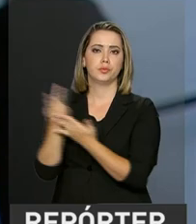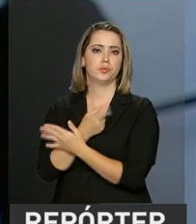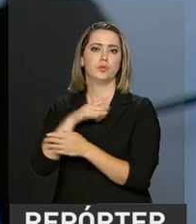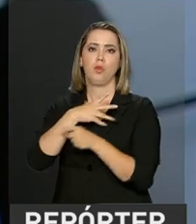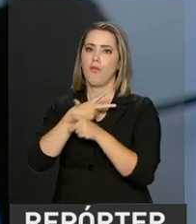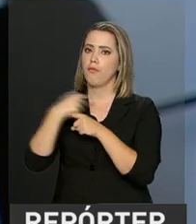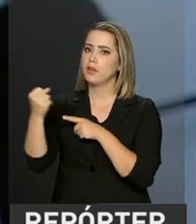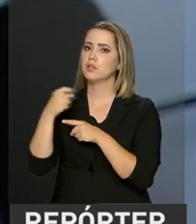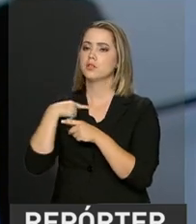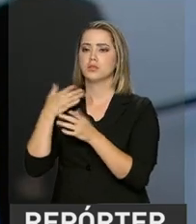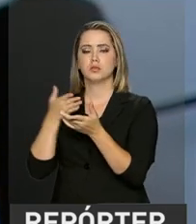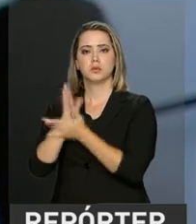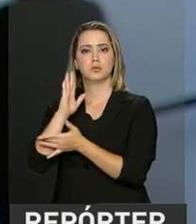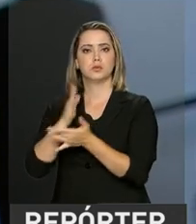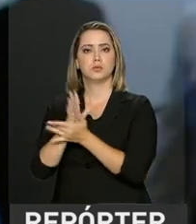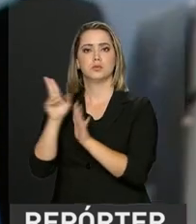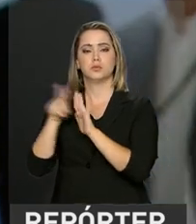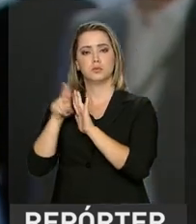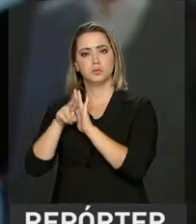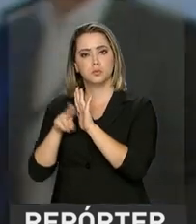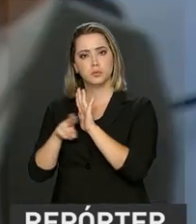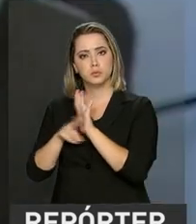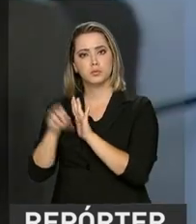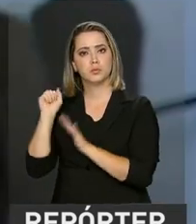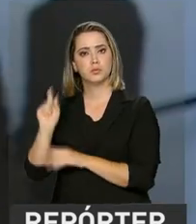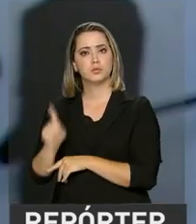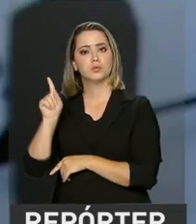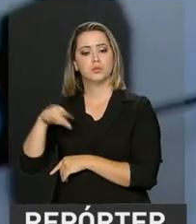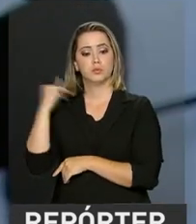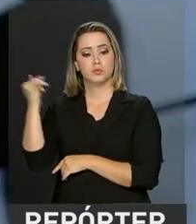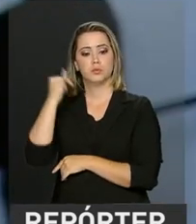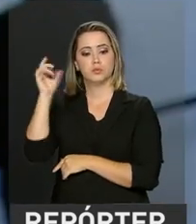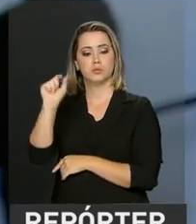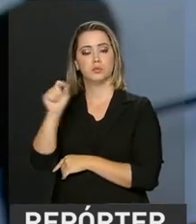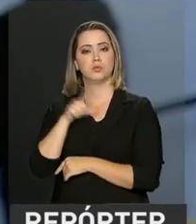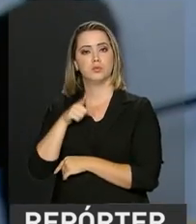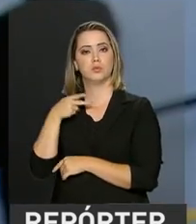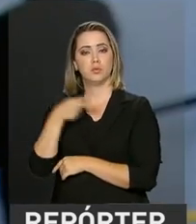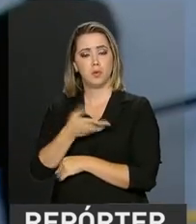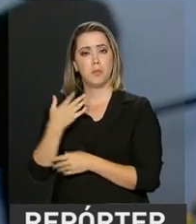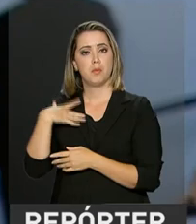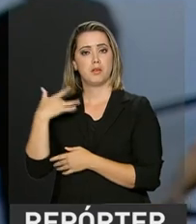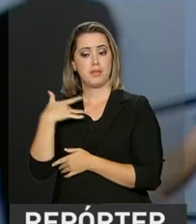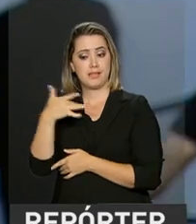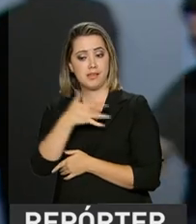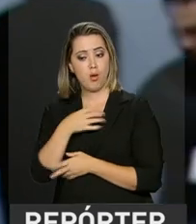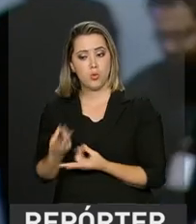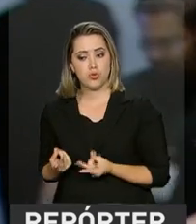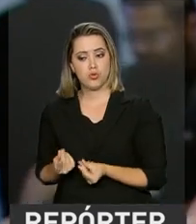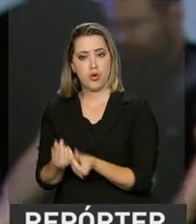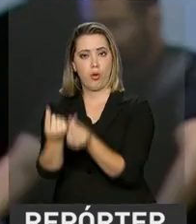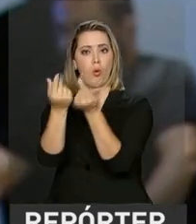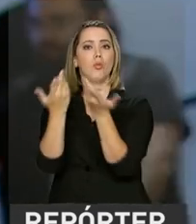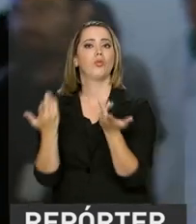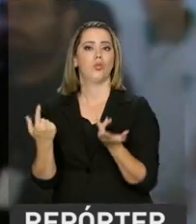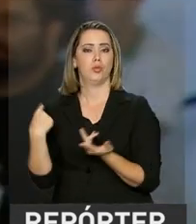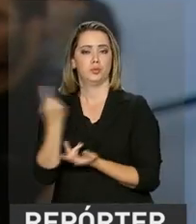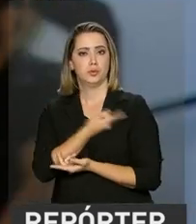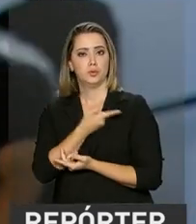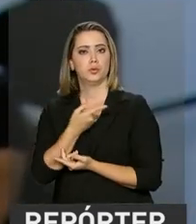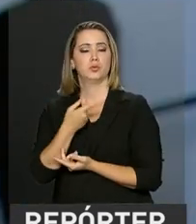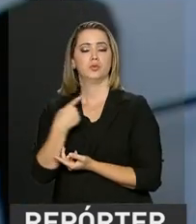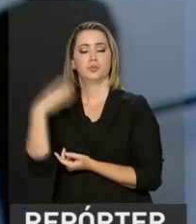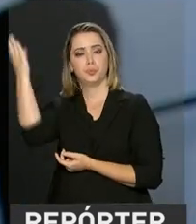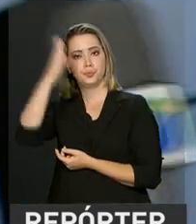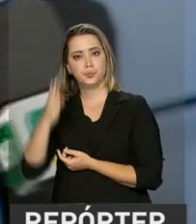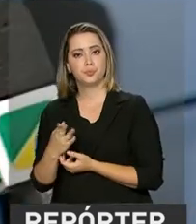vencedor, aprovando essa reforma que é indispensável para a saúde financeira, a sobrevivência fiscal do